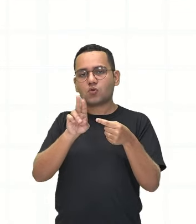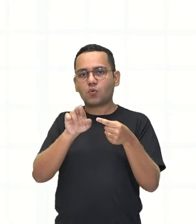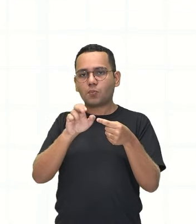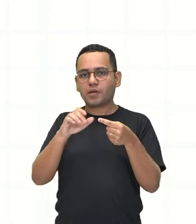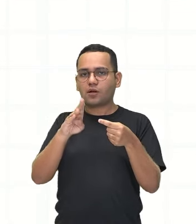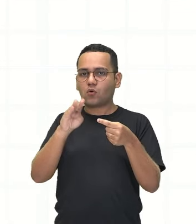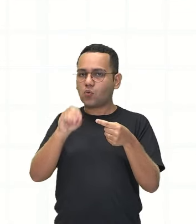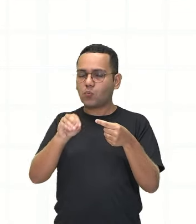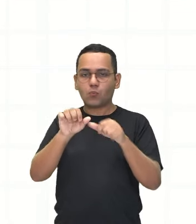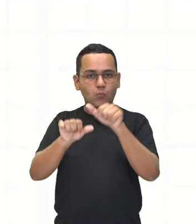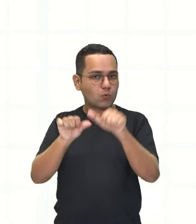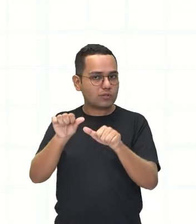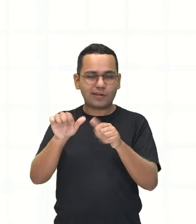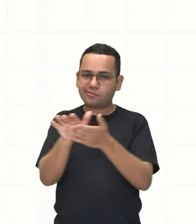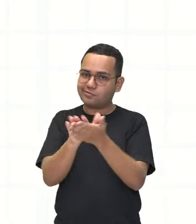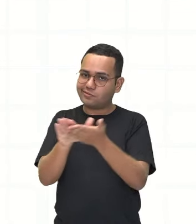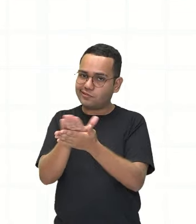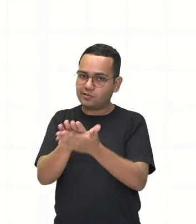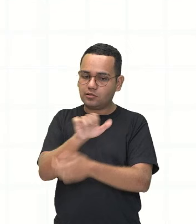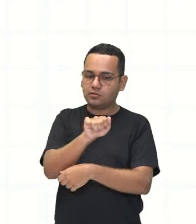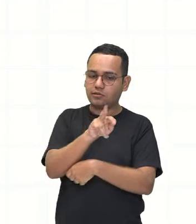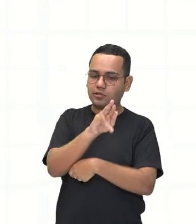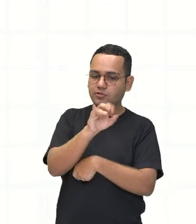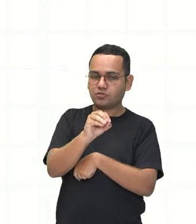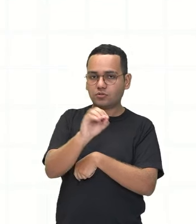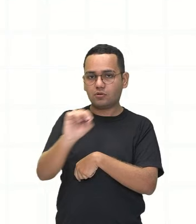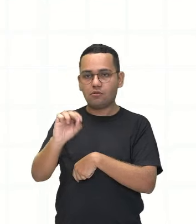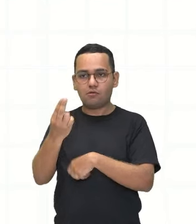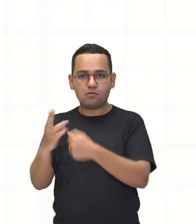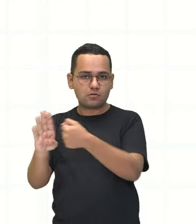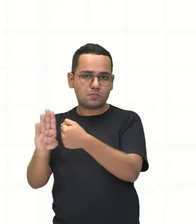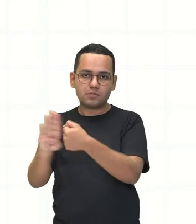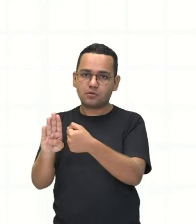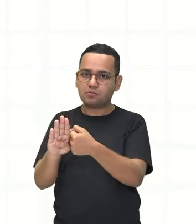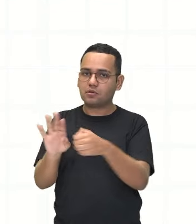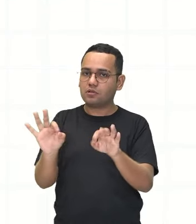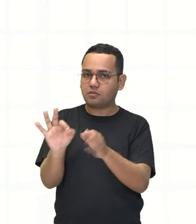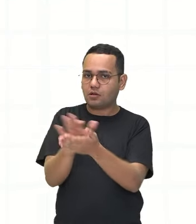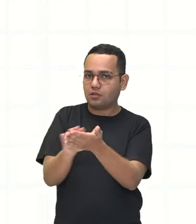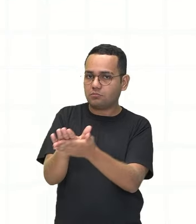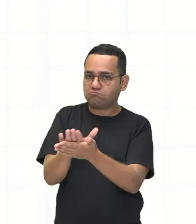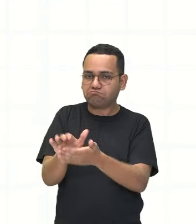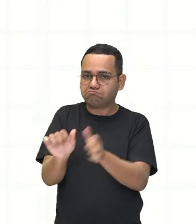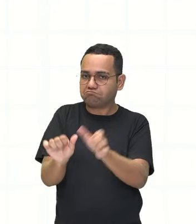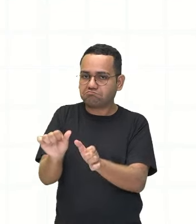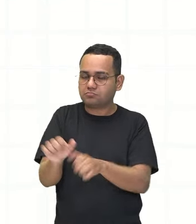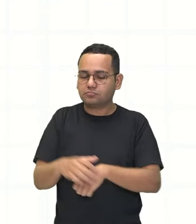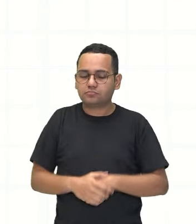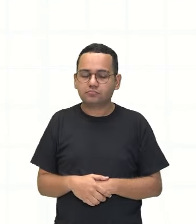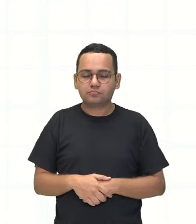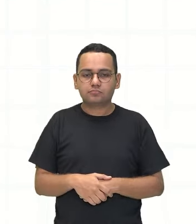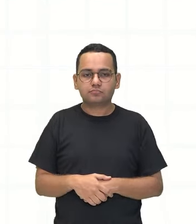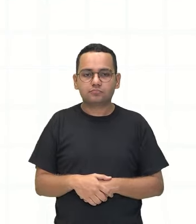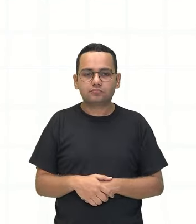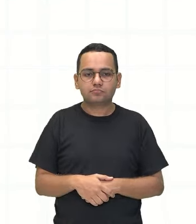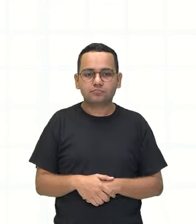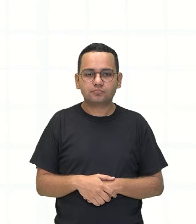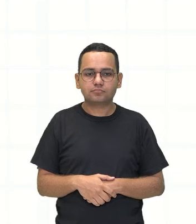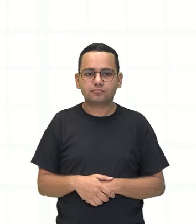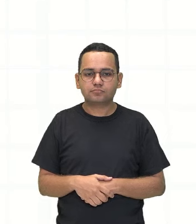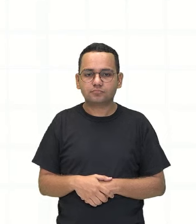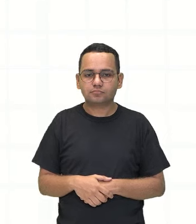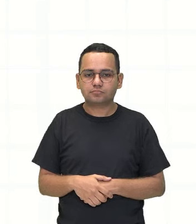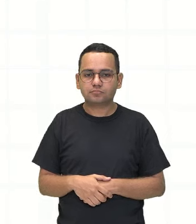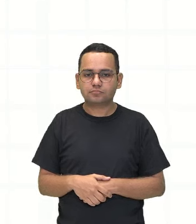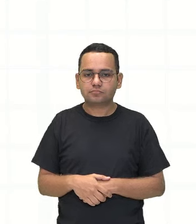mudar, tanto o artigo quanto o substantivo, certo? Então, vamos para a